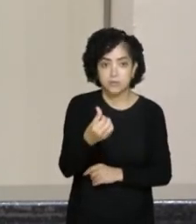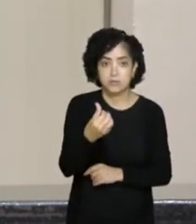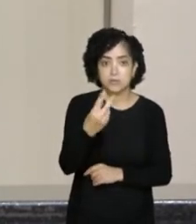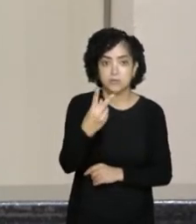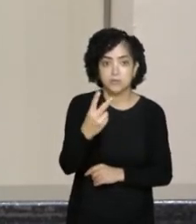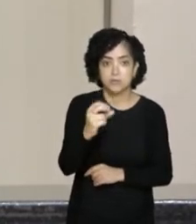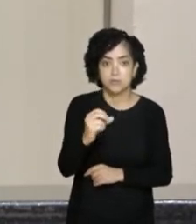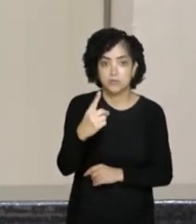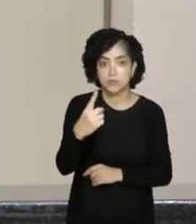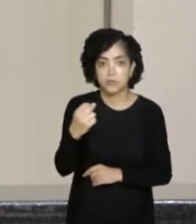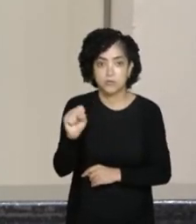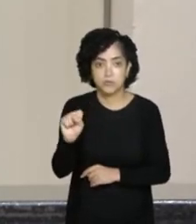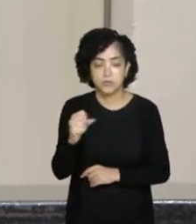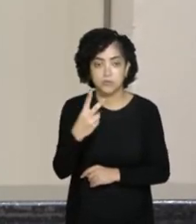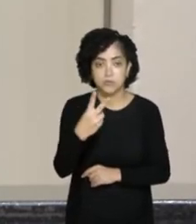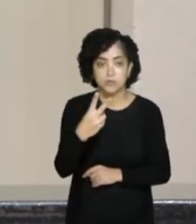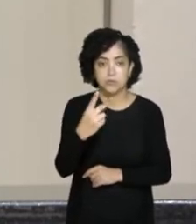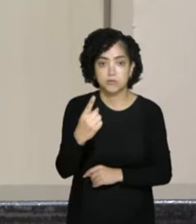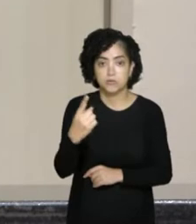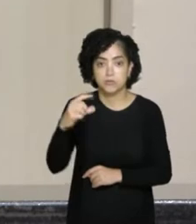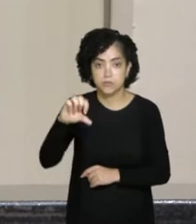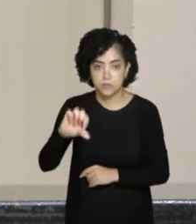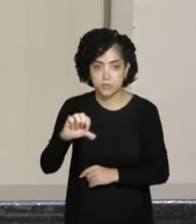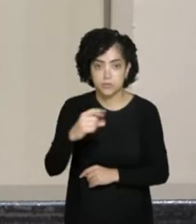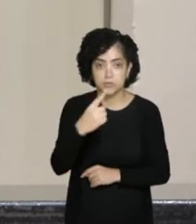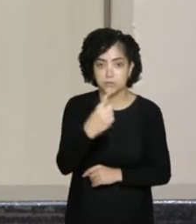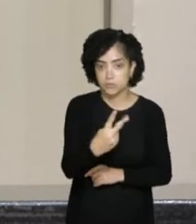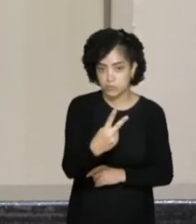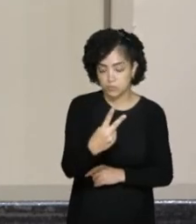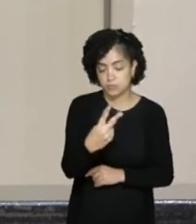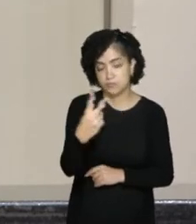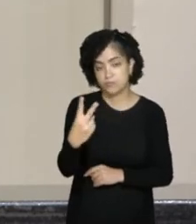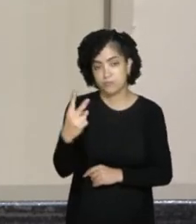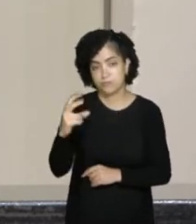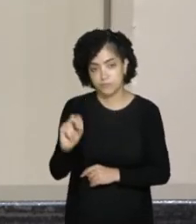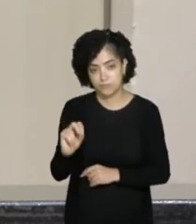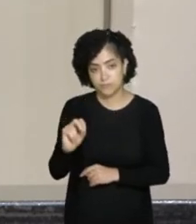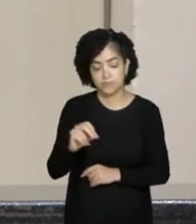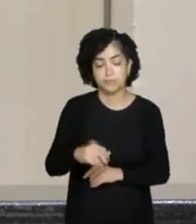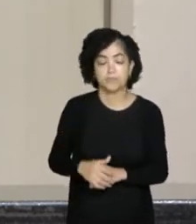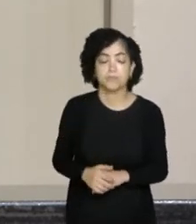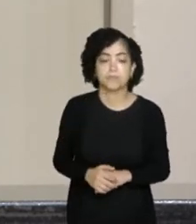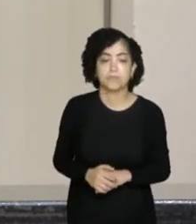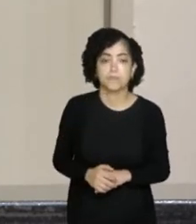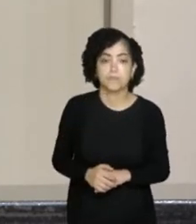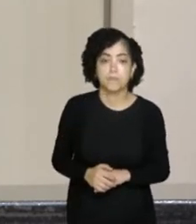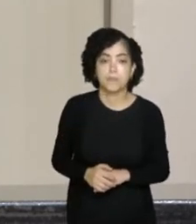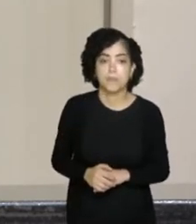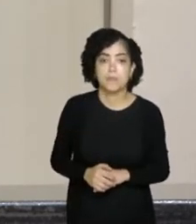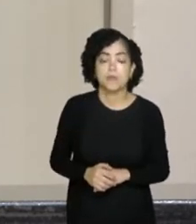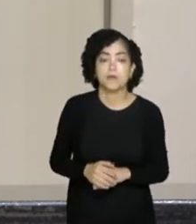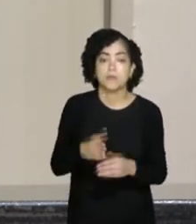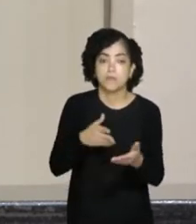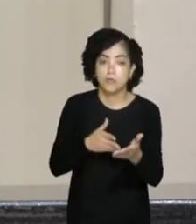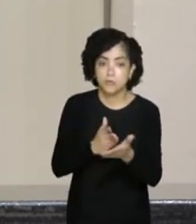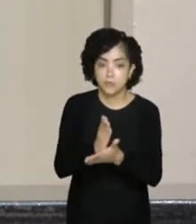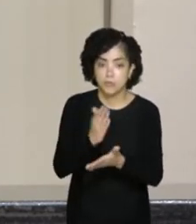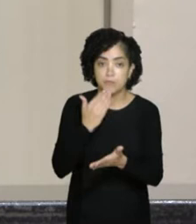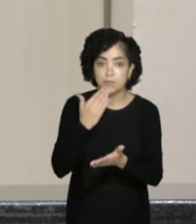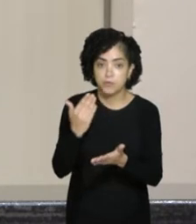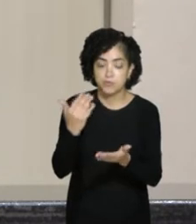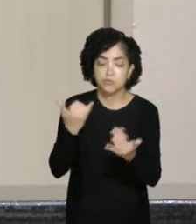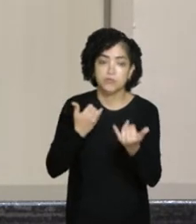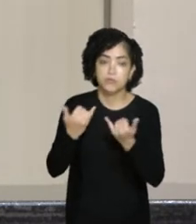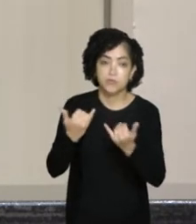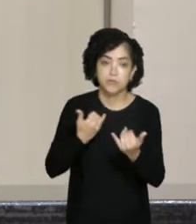36/218, 219 e 220/2022. Foram aprovados pedidos de